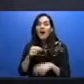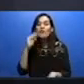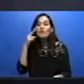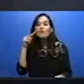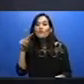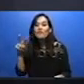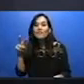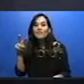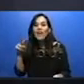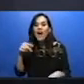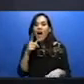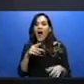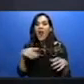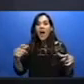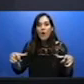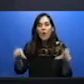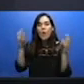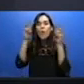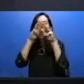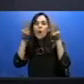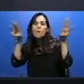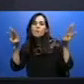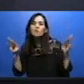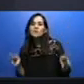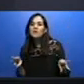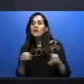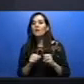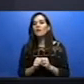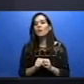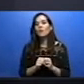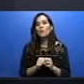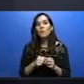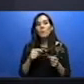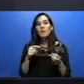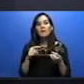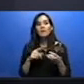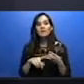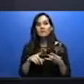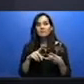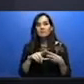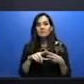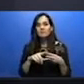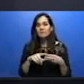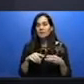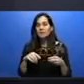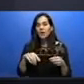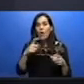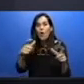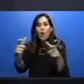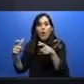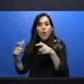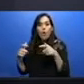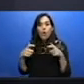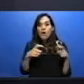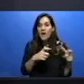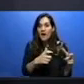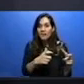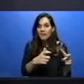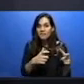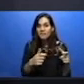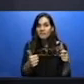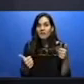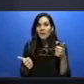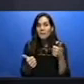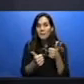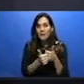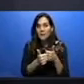Francisco de Assis, ao Museu de Arte, é a Casa do Baile, projetados por Oscar Niemeyer. Então, segundo dia, ele vai visitar lugares que foram